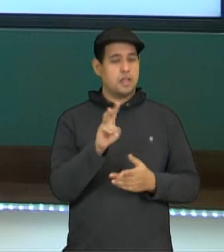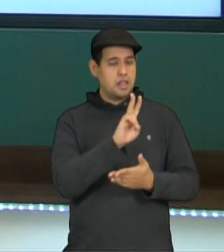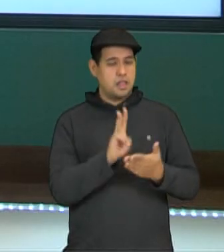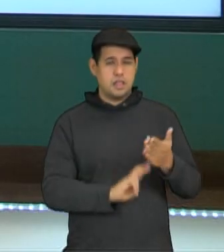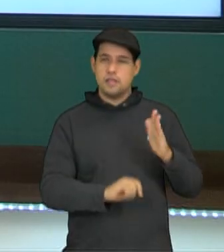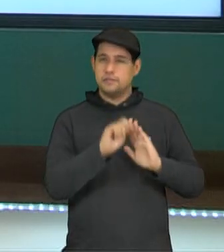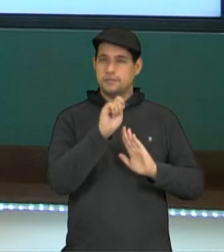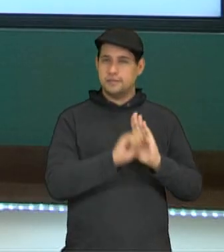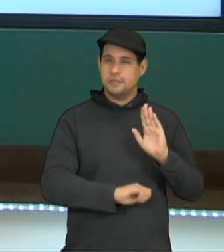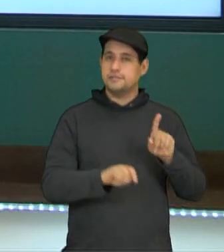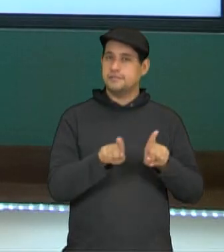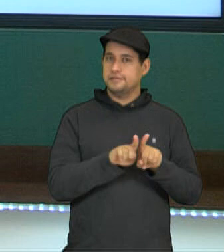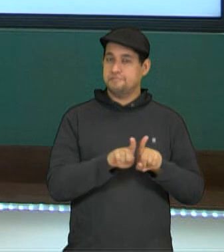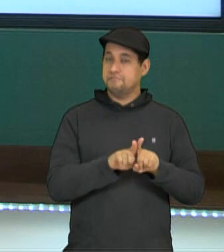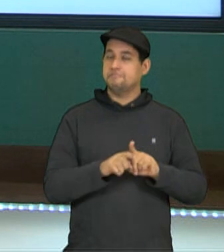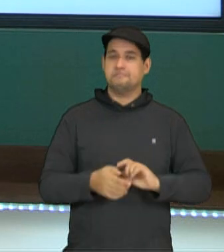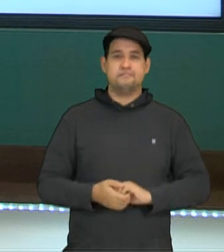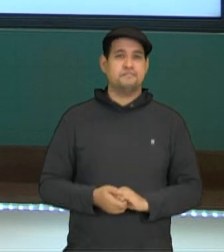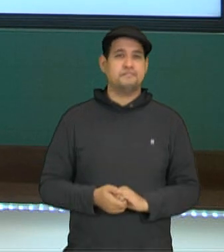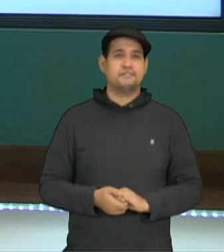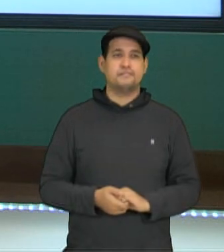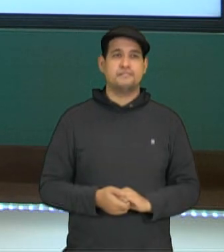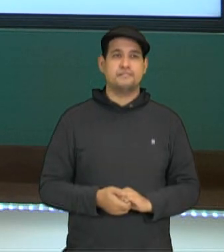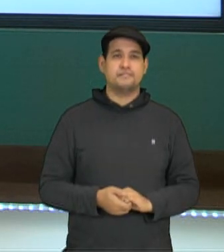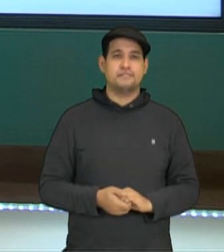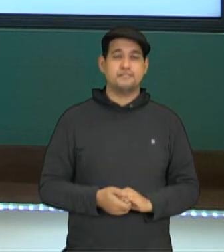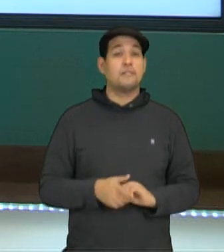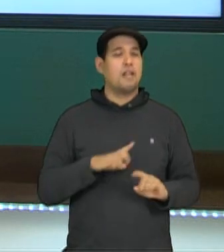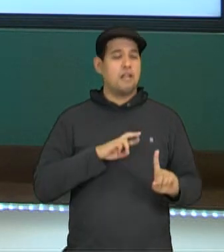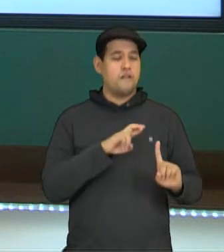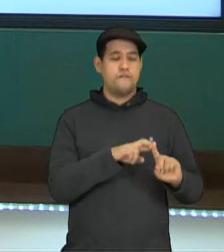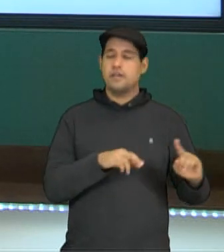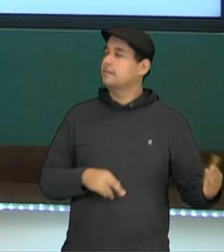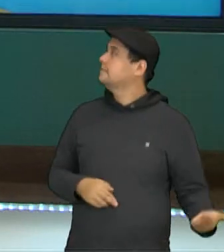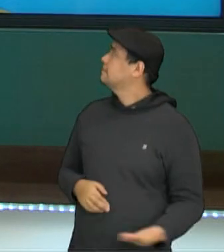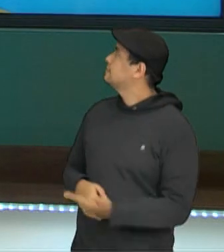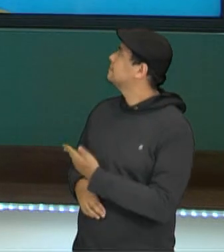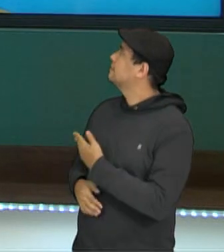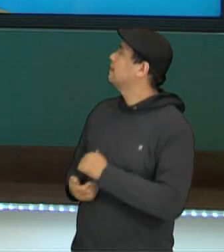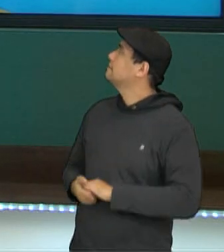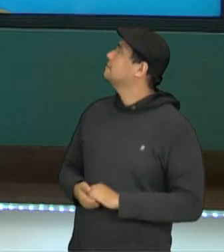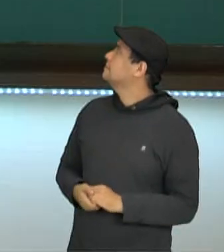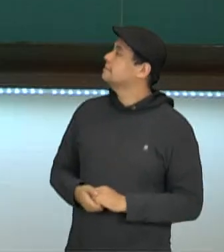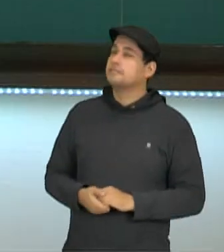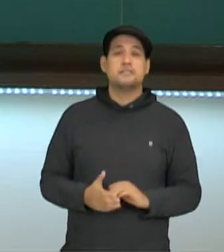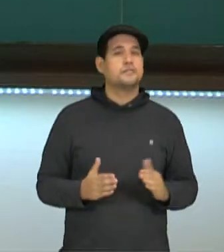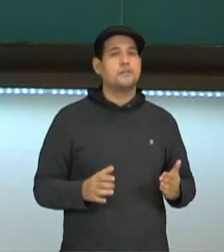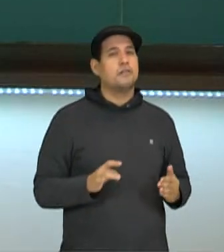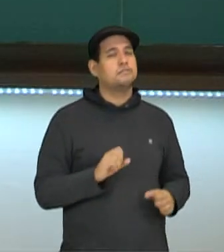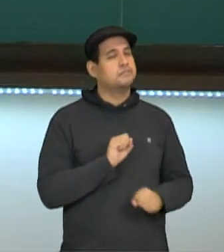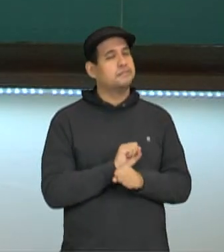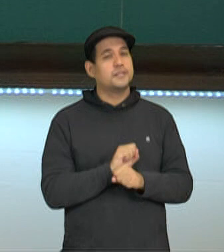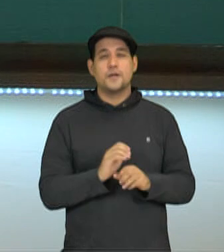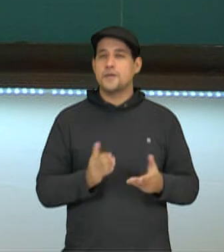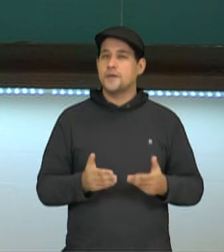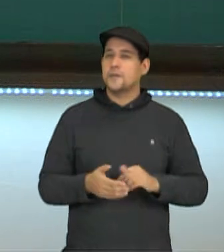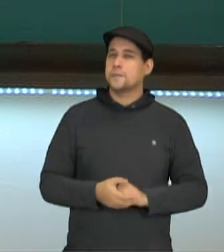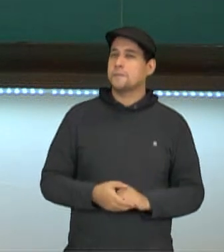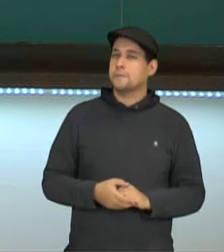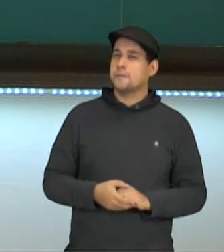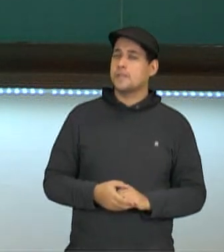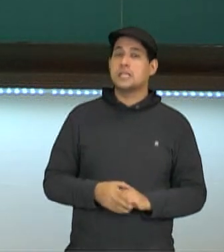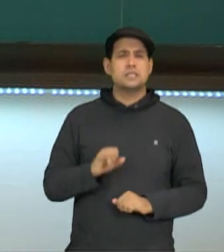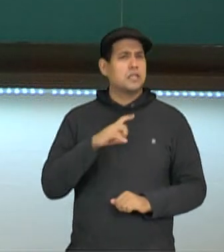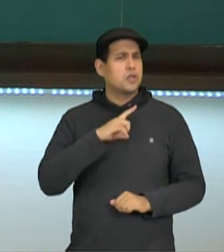de um pequeno texto lá da Kelly Moss, lembra? Aqui estão as referências da nossa aula, pessoal. Então é isso aí, eu vou parando por aqui, tá?